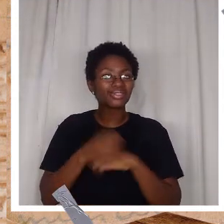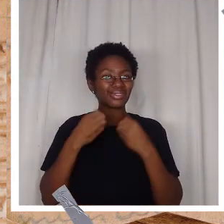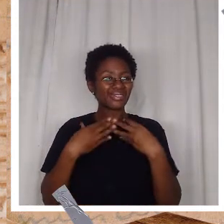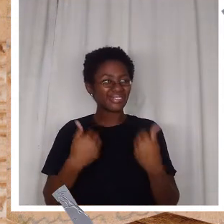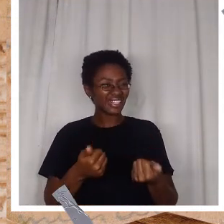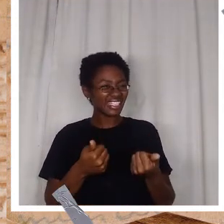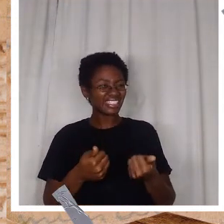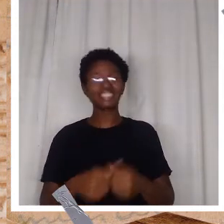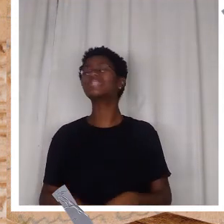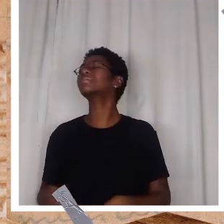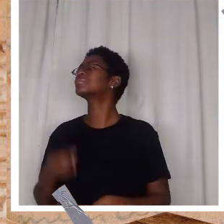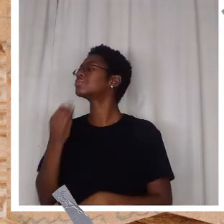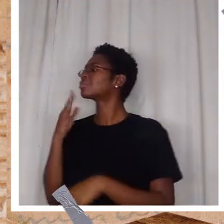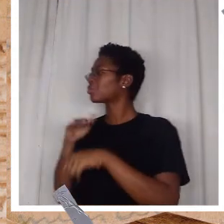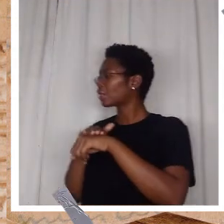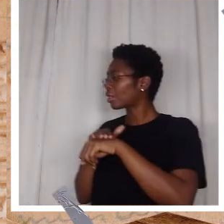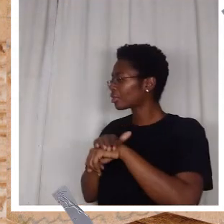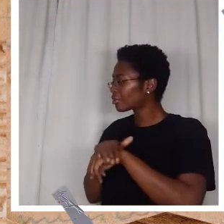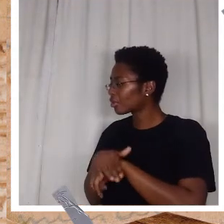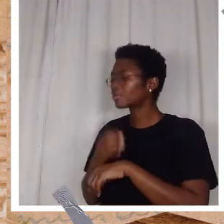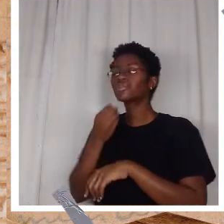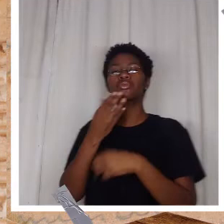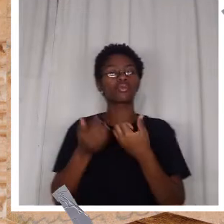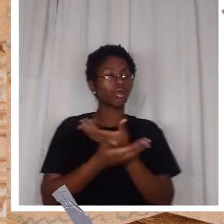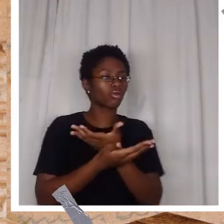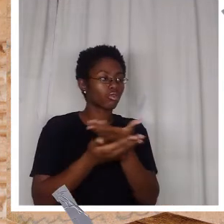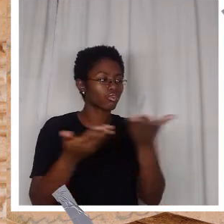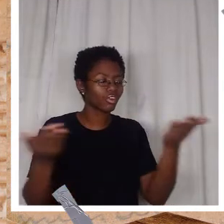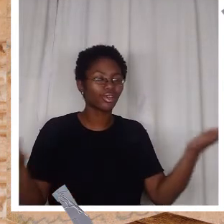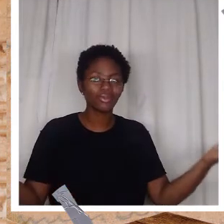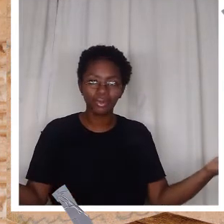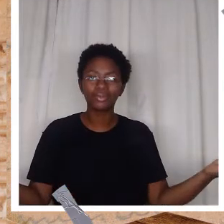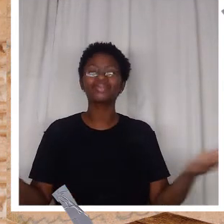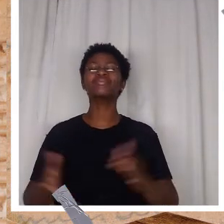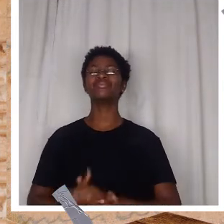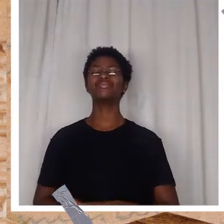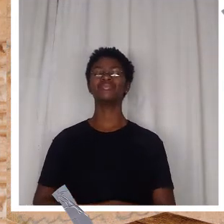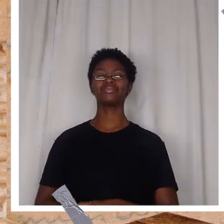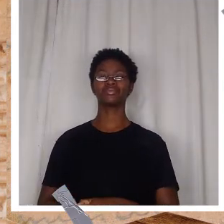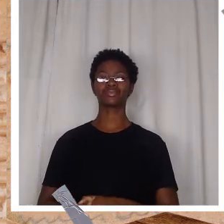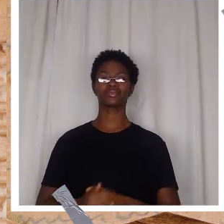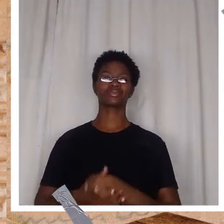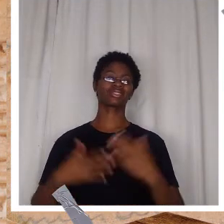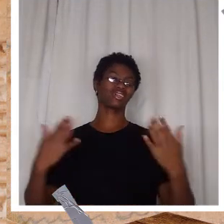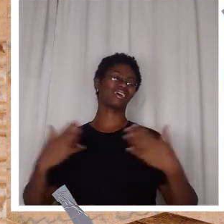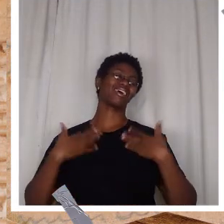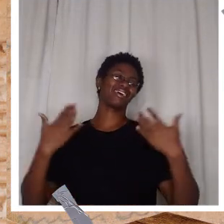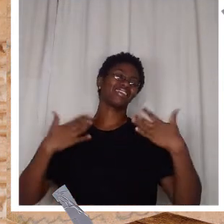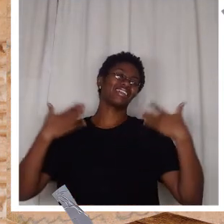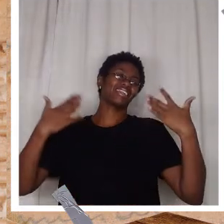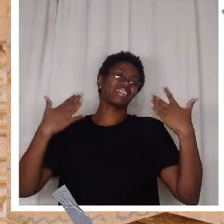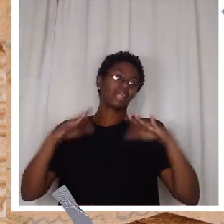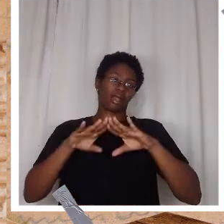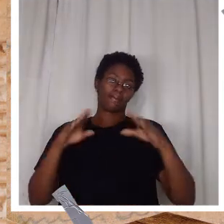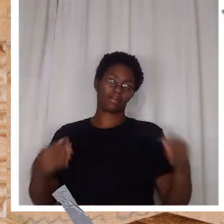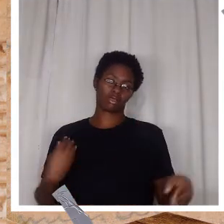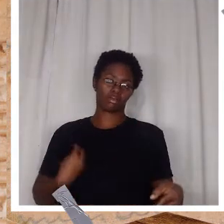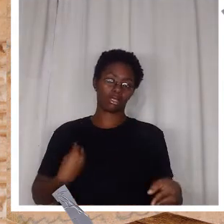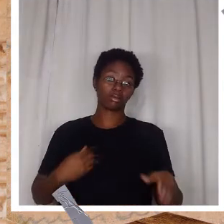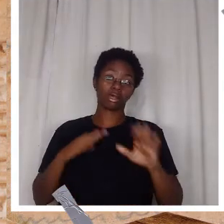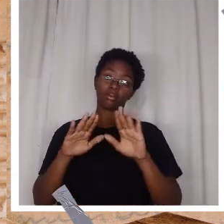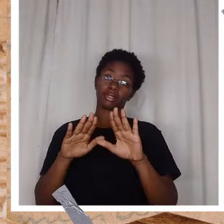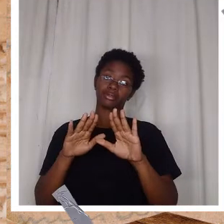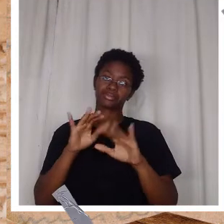Olá, Sabrina, boa noite, Pilar, Wilson, boa noite a todos. Uma alegria estar na mesa e uma tristeza ao mesmo tempo, né?